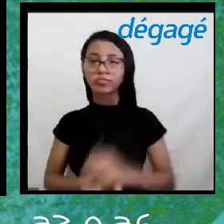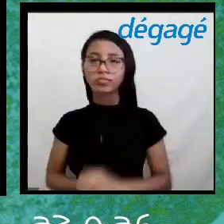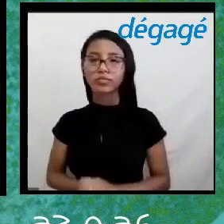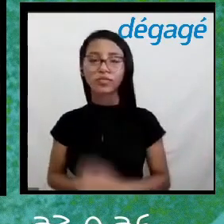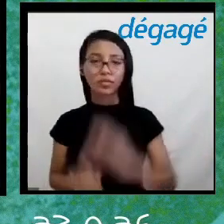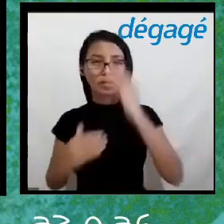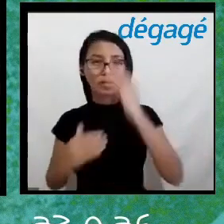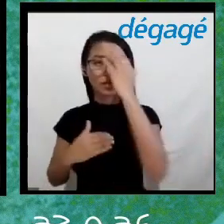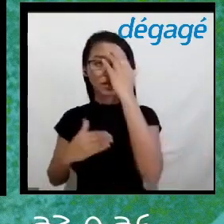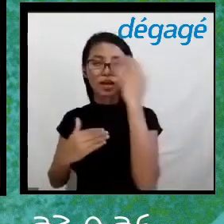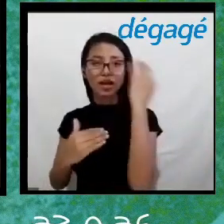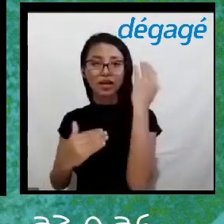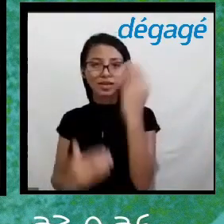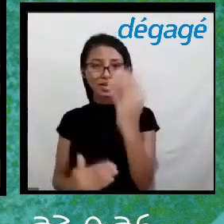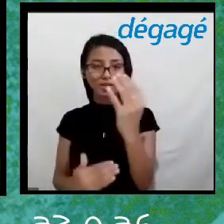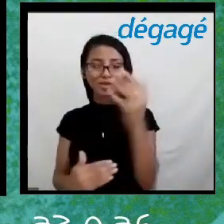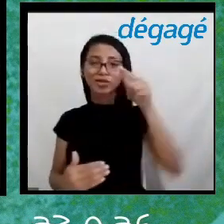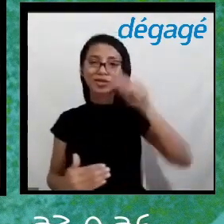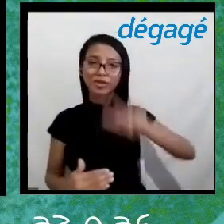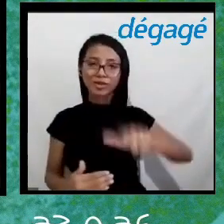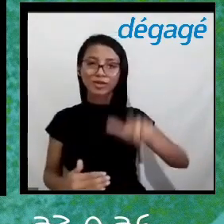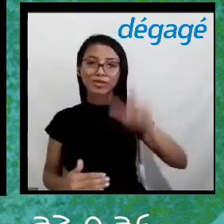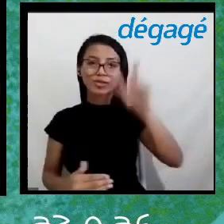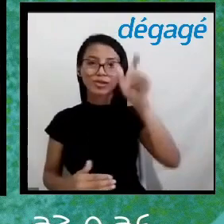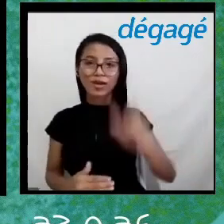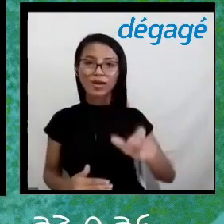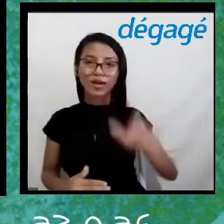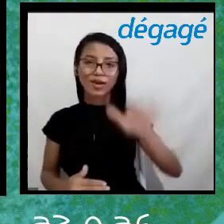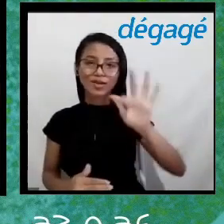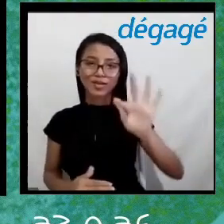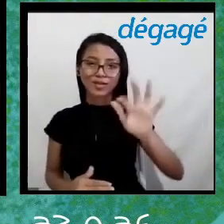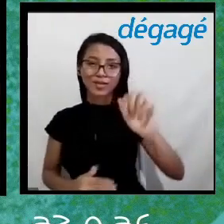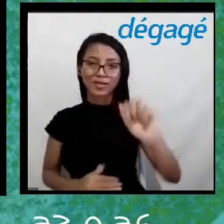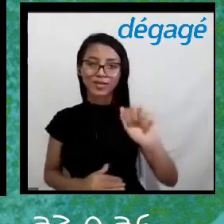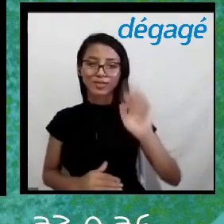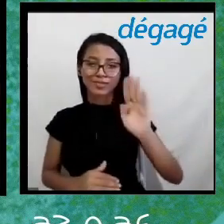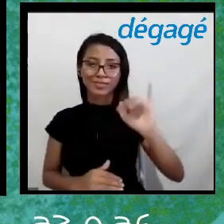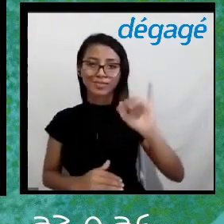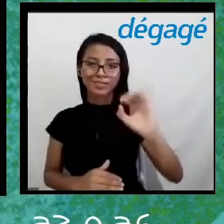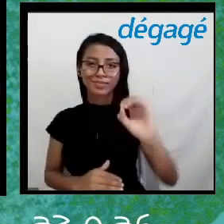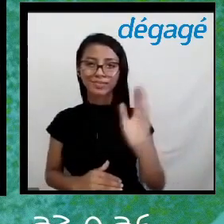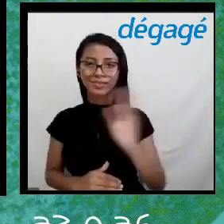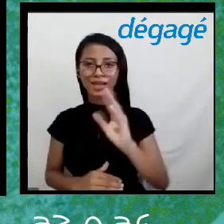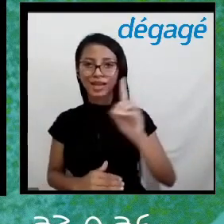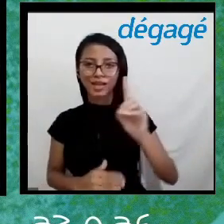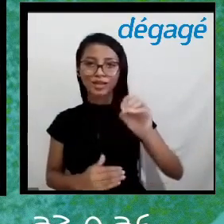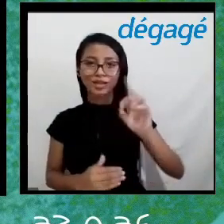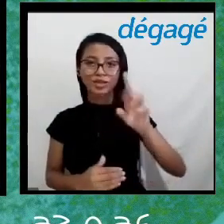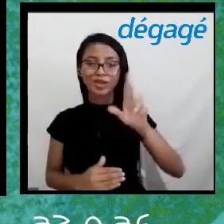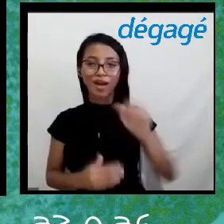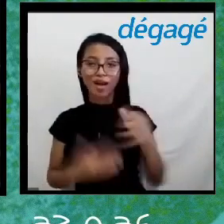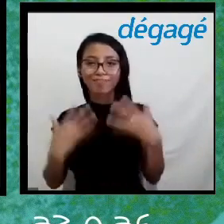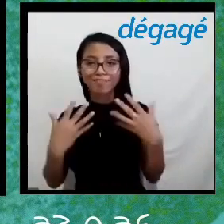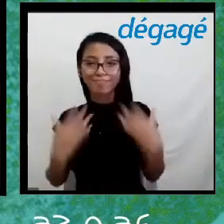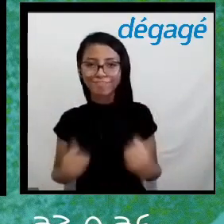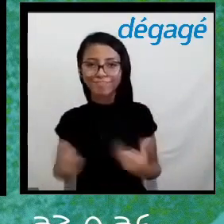agradecer também mais uma vez ao Fábio Dória por ter aceito o convite, né, quando